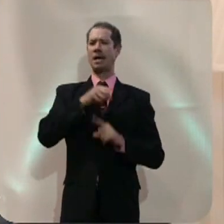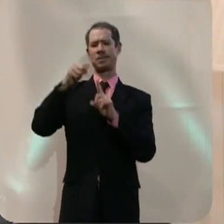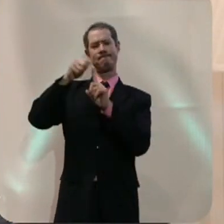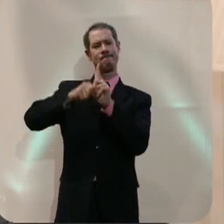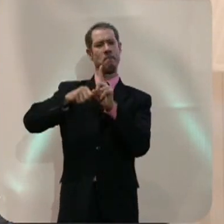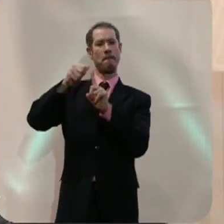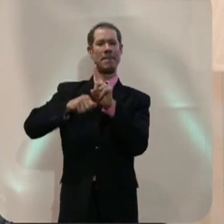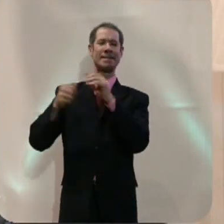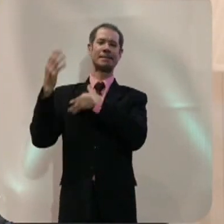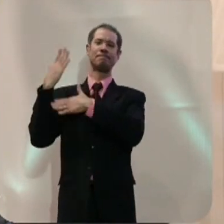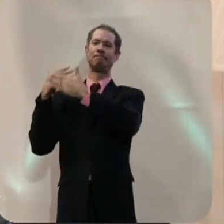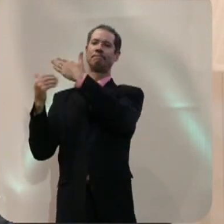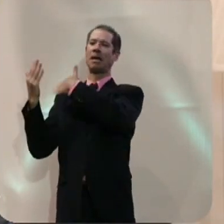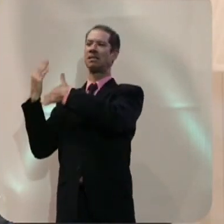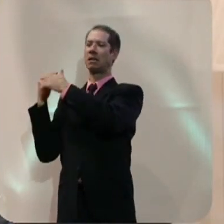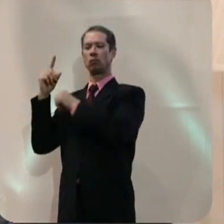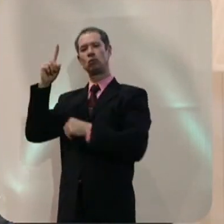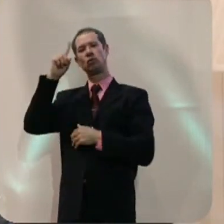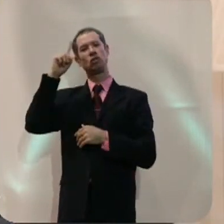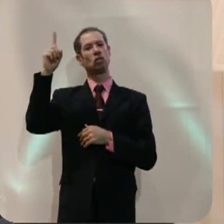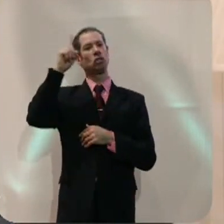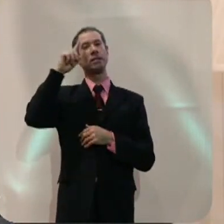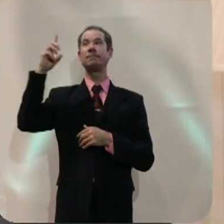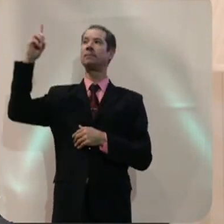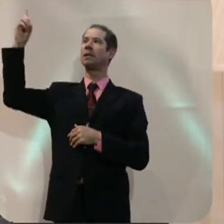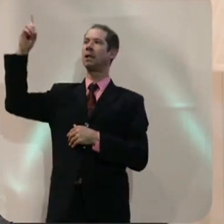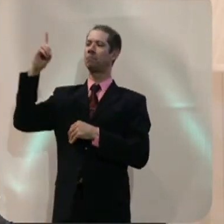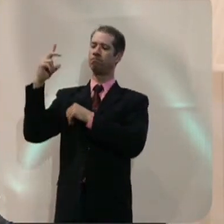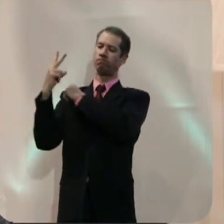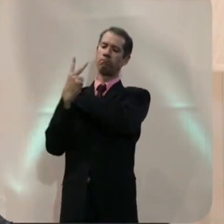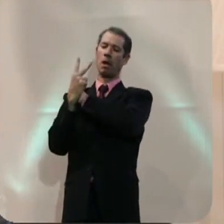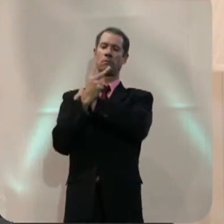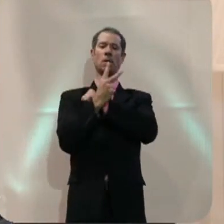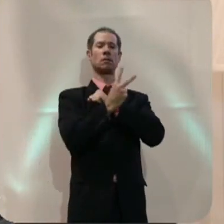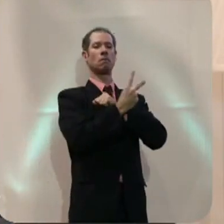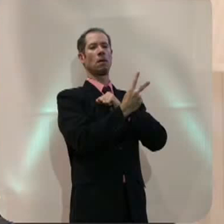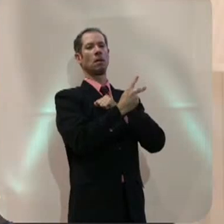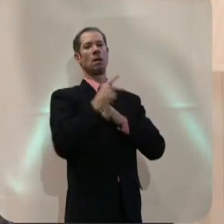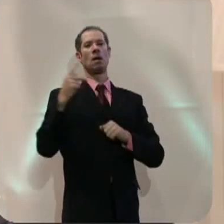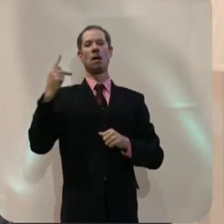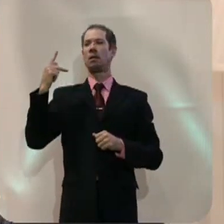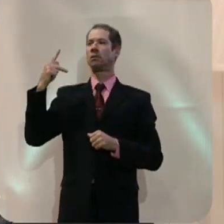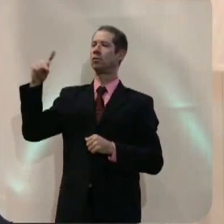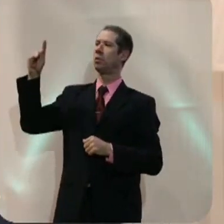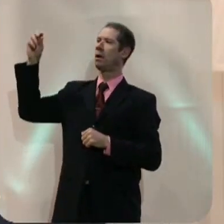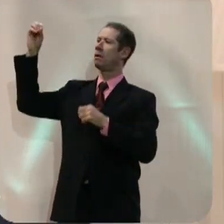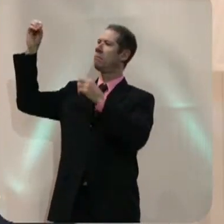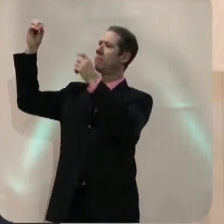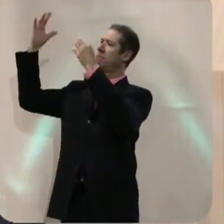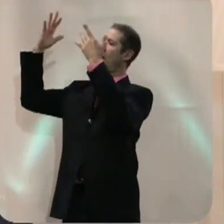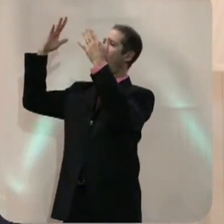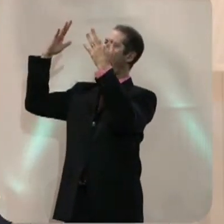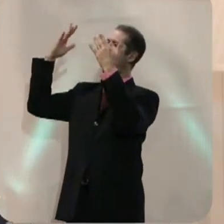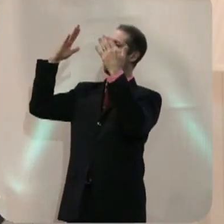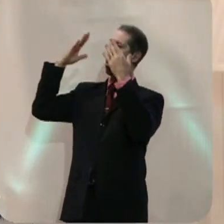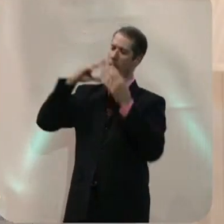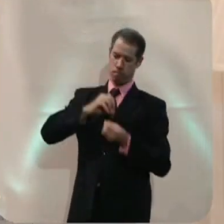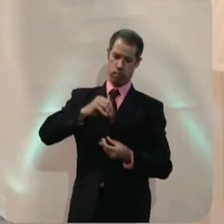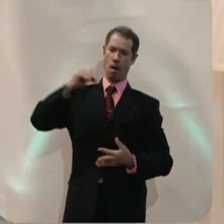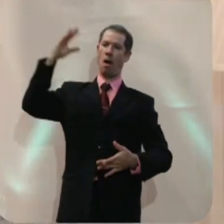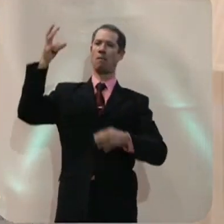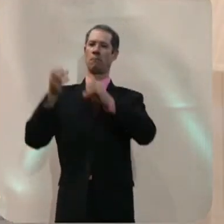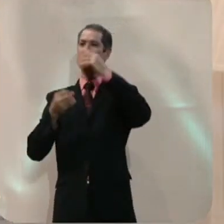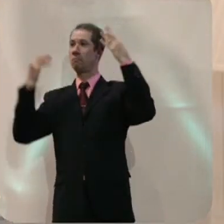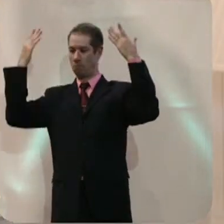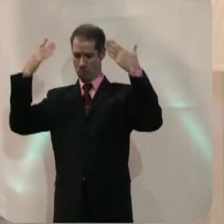que se passaram, dos dias em que Deus cuidava de mim, quando a sua lâmpada brilhava sobre a minha cabeça